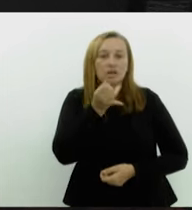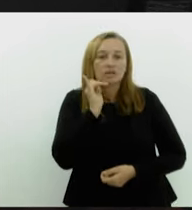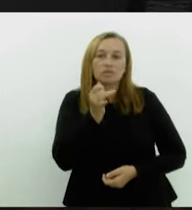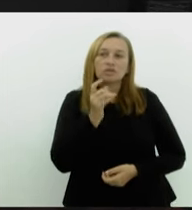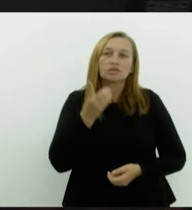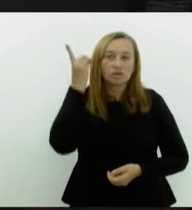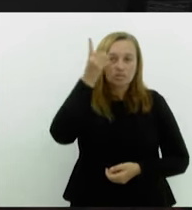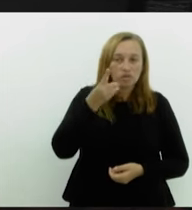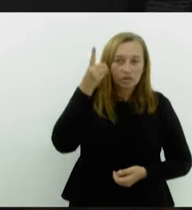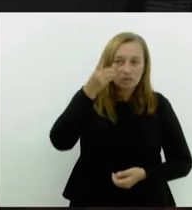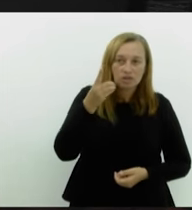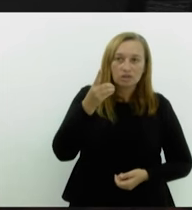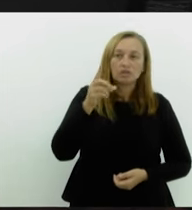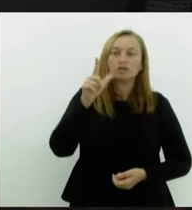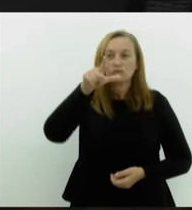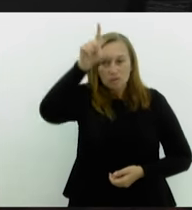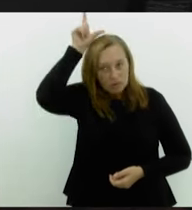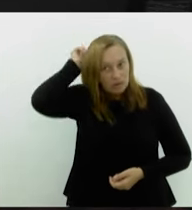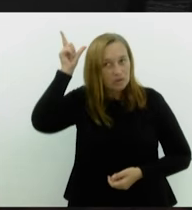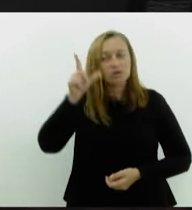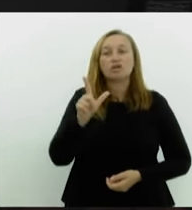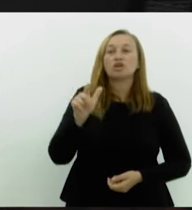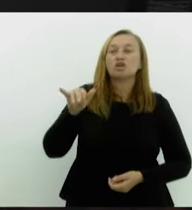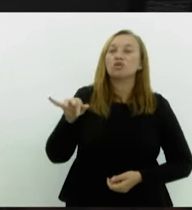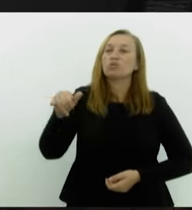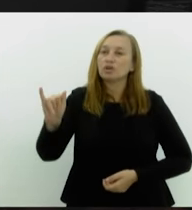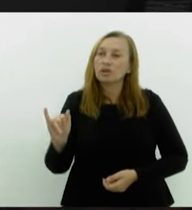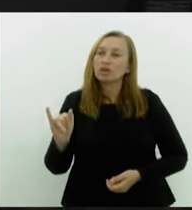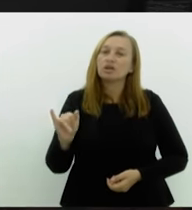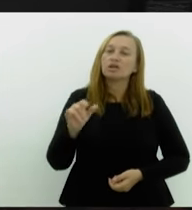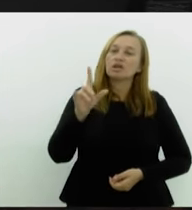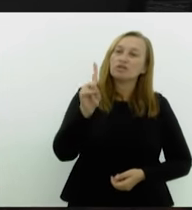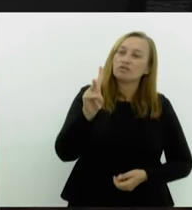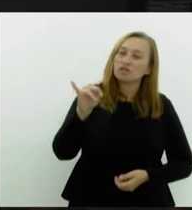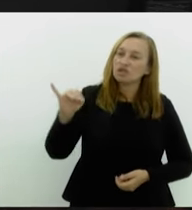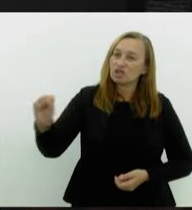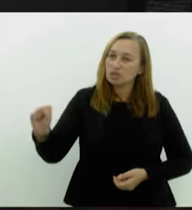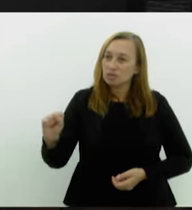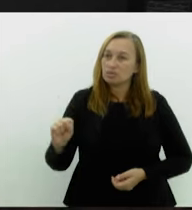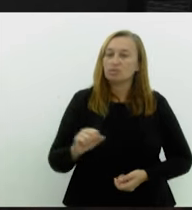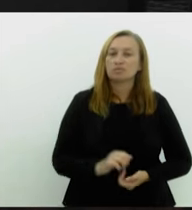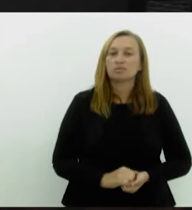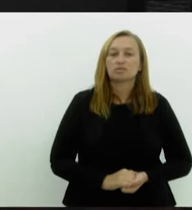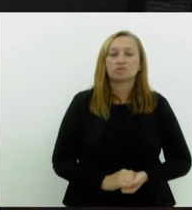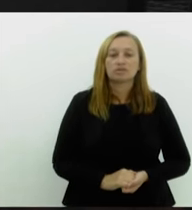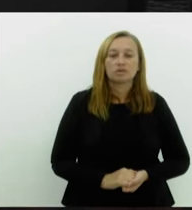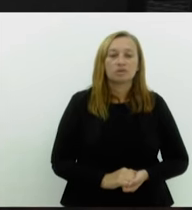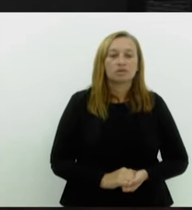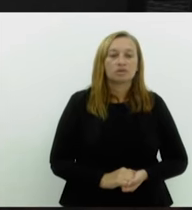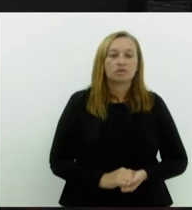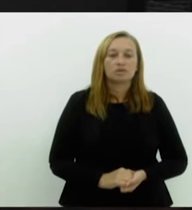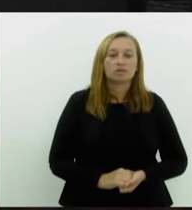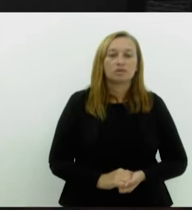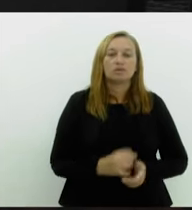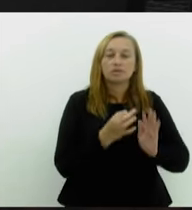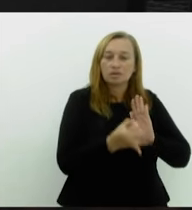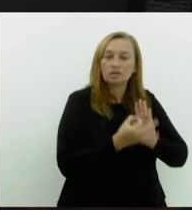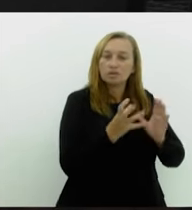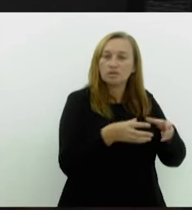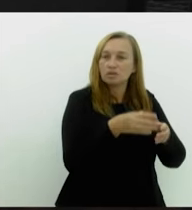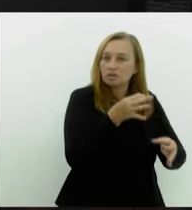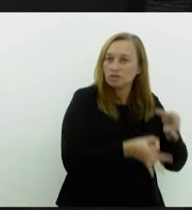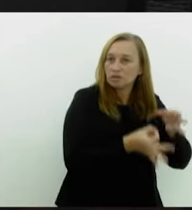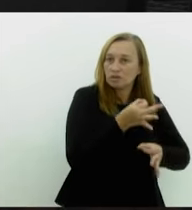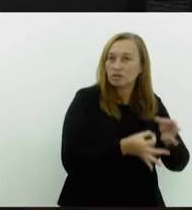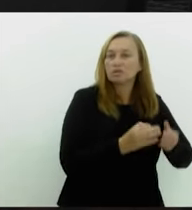Relatores, deputados Luiz Paulo, Iuri, Vinícius Cozolino e Vinícius Cozolino. Pendendo de pareceres das comissões Constituição